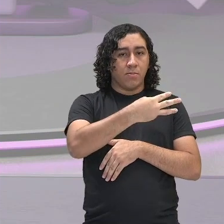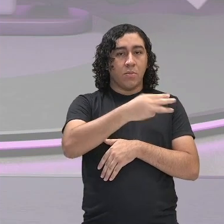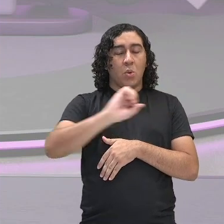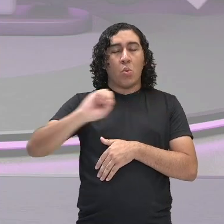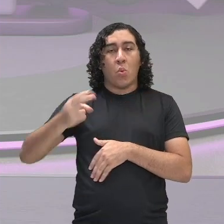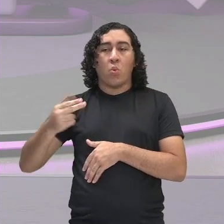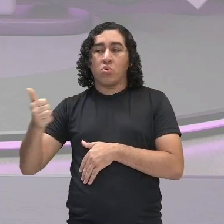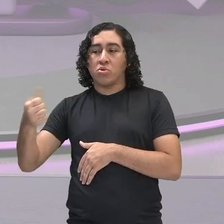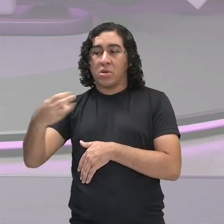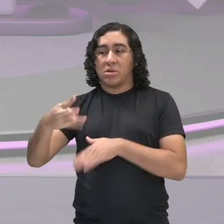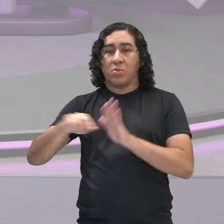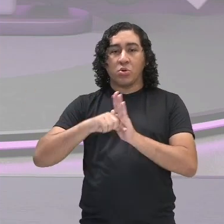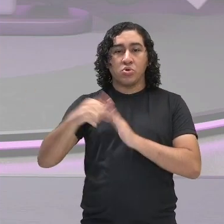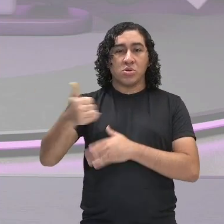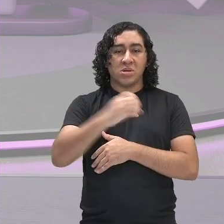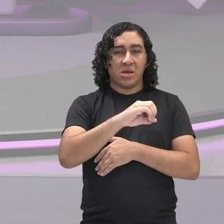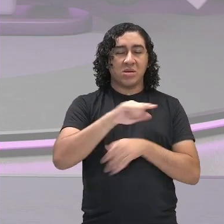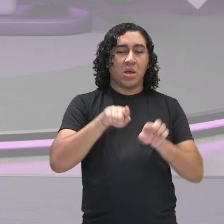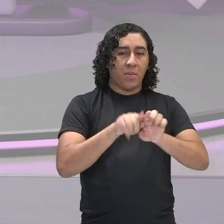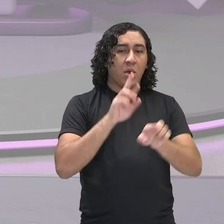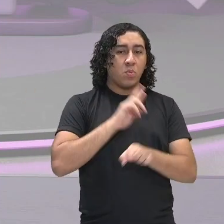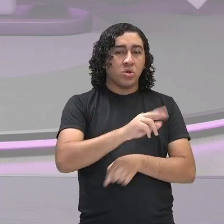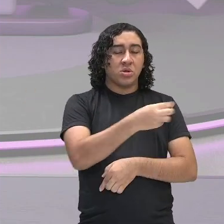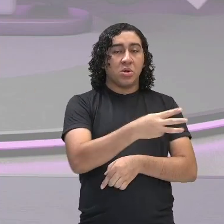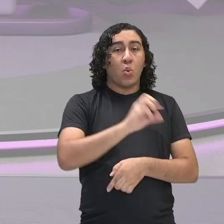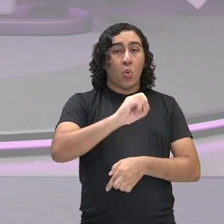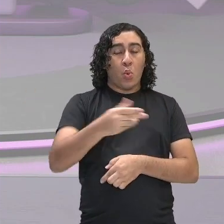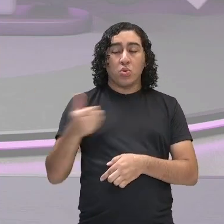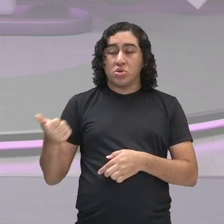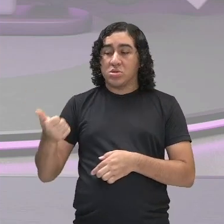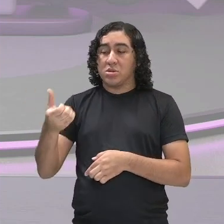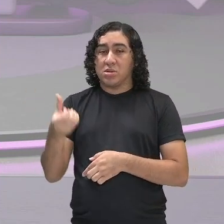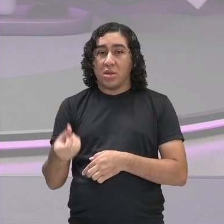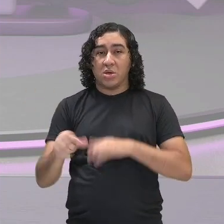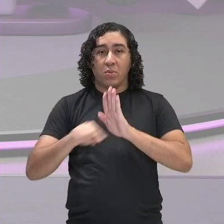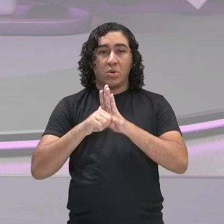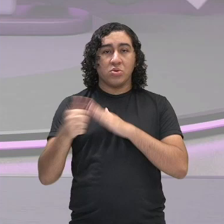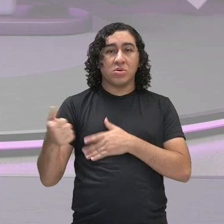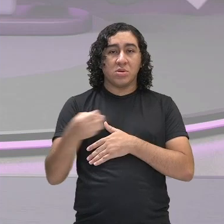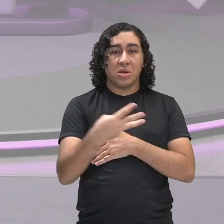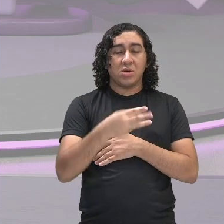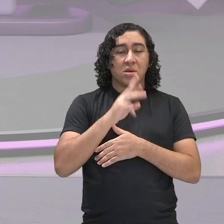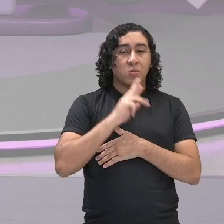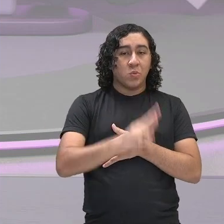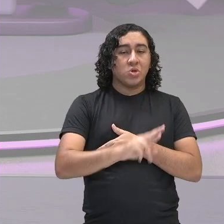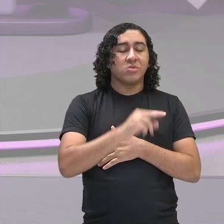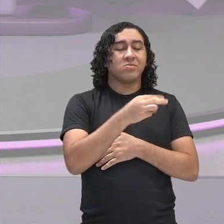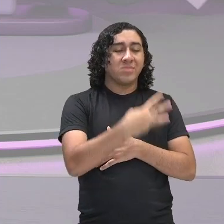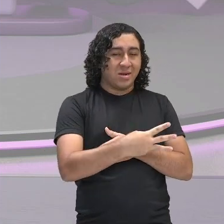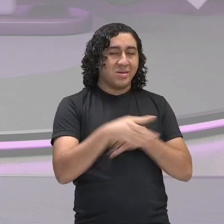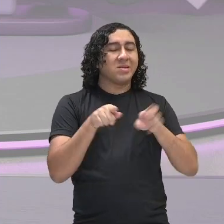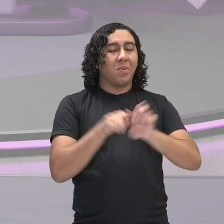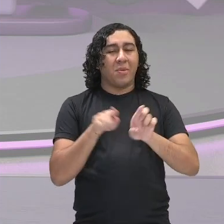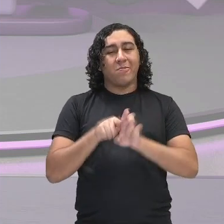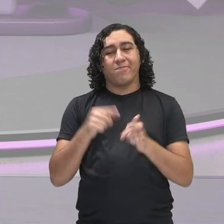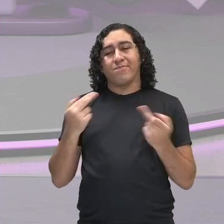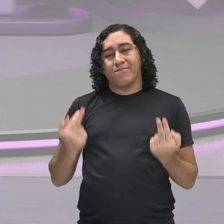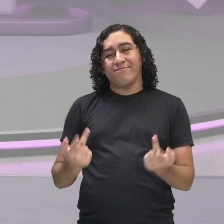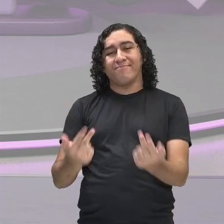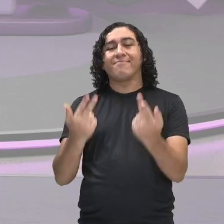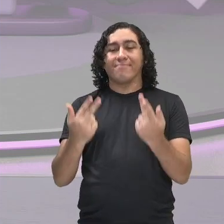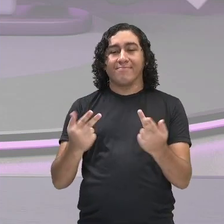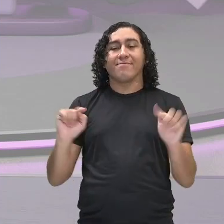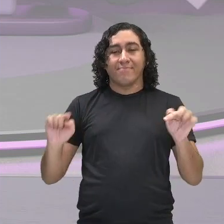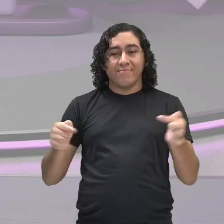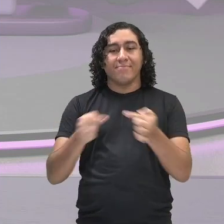ou 13 menos 10, que dá 3 também, ou ainda 16 menos 13, que vai dar sempre a mesma razão, ali